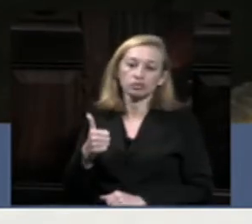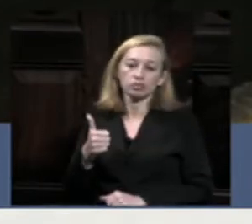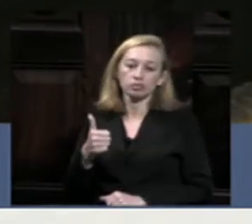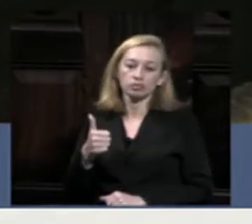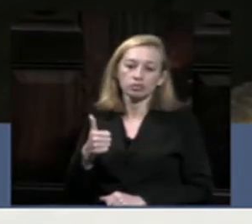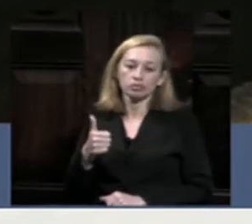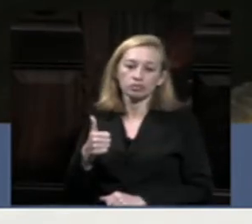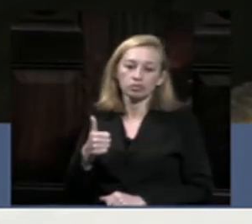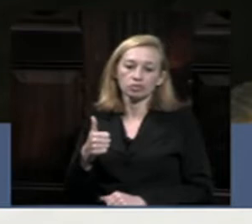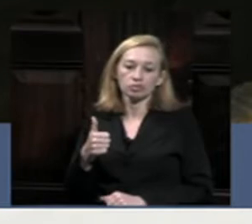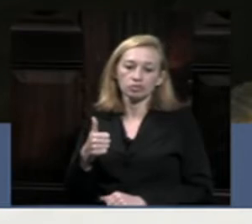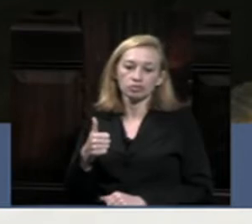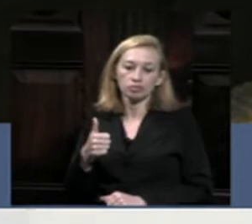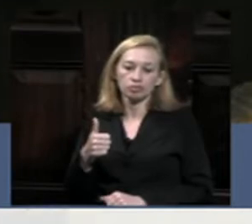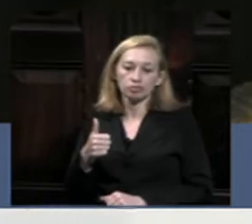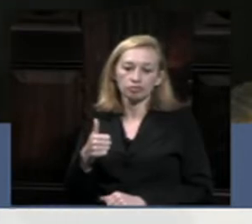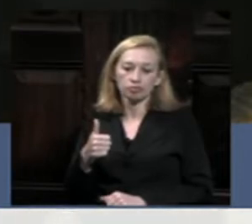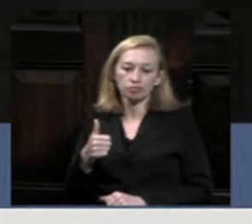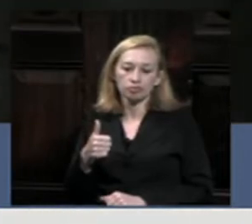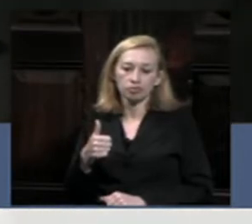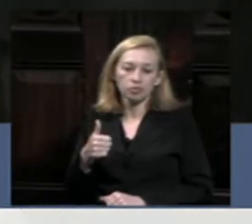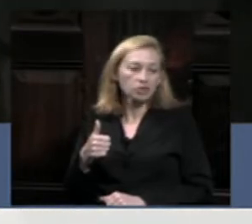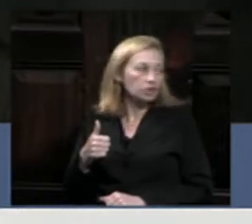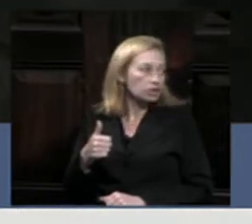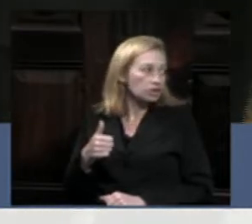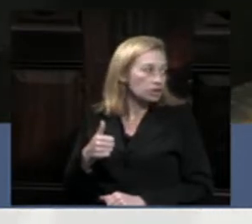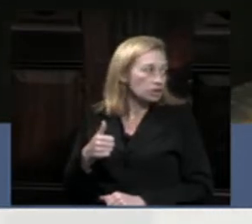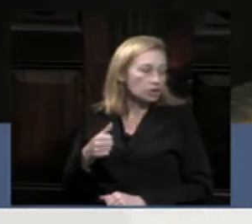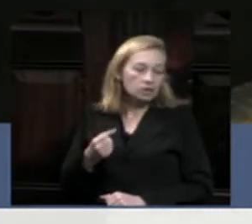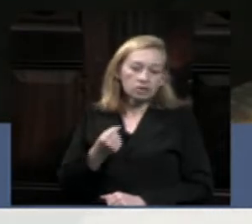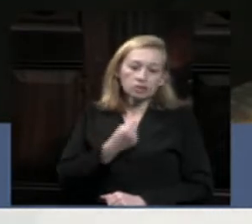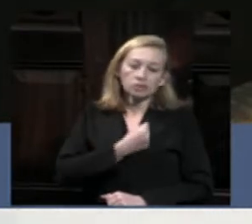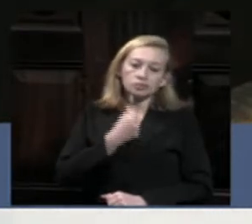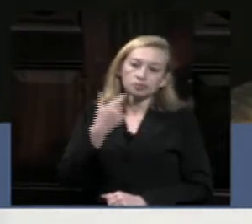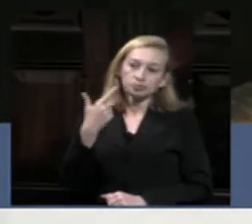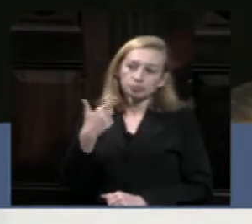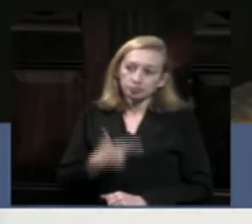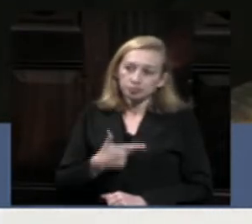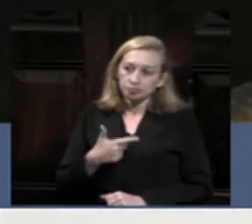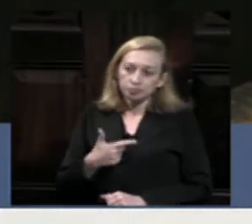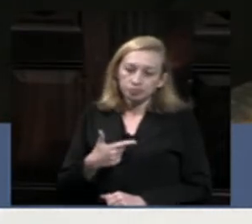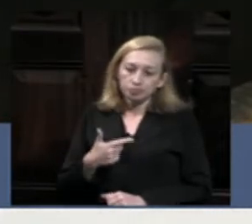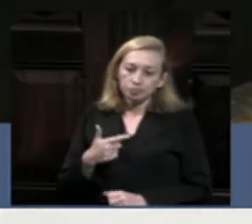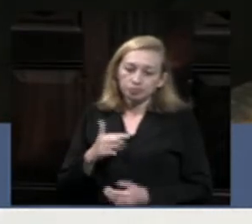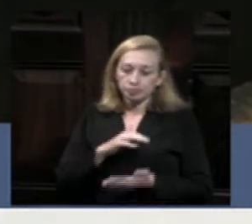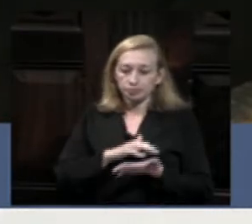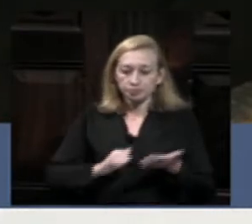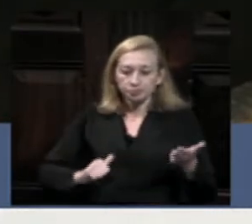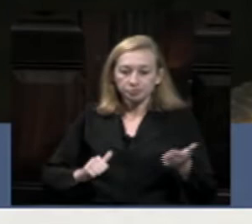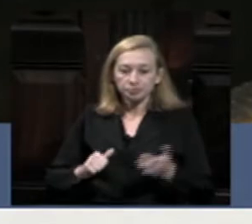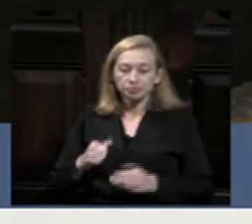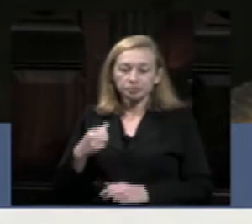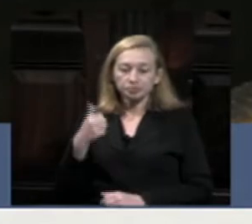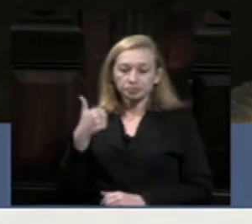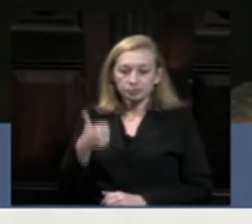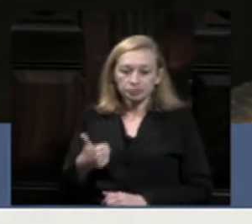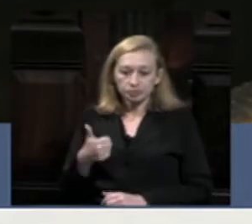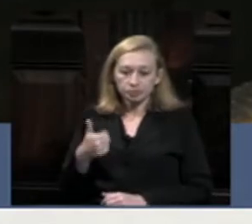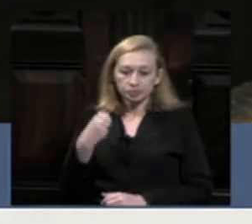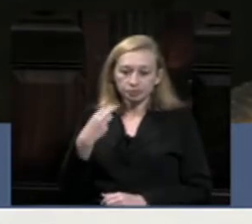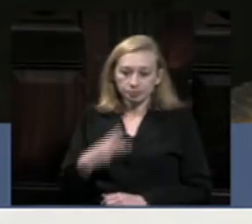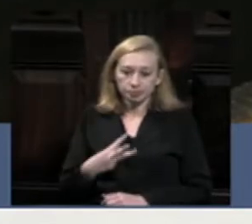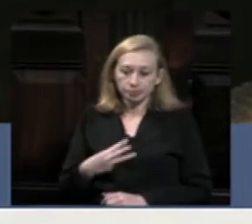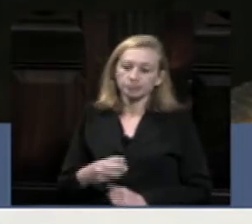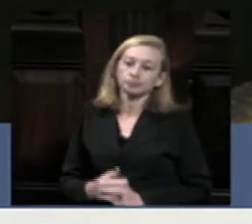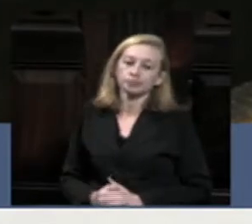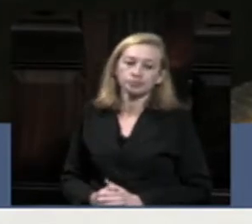meu parecer é acatando a emenda número 2 e rejeitando as emendas 1 e